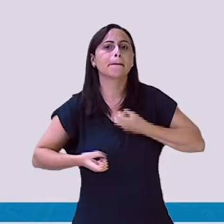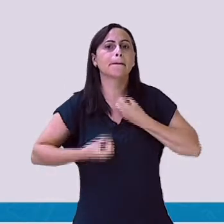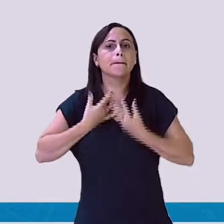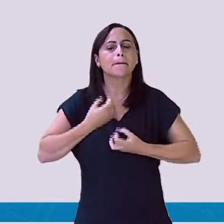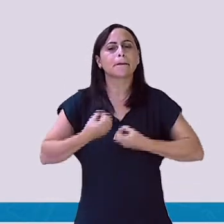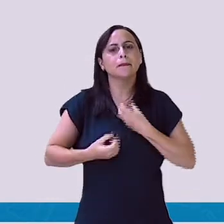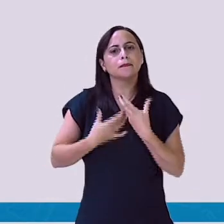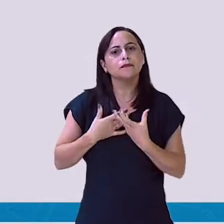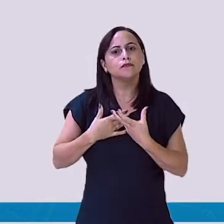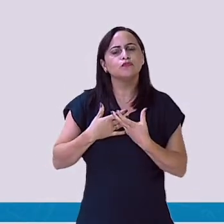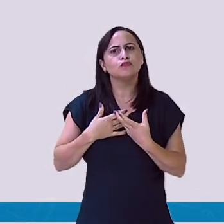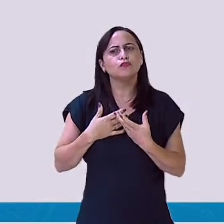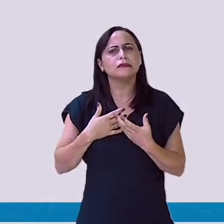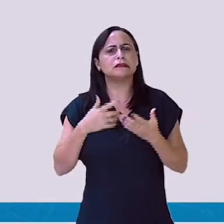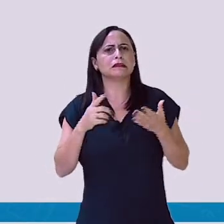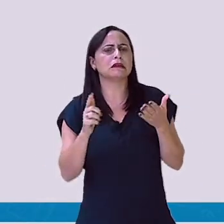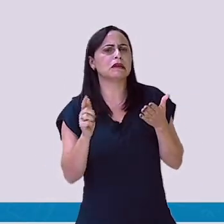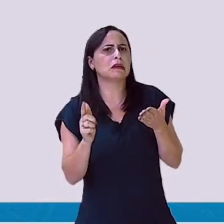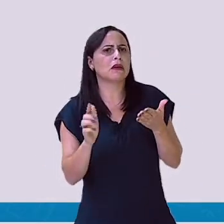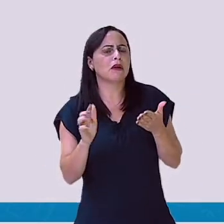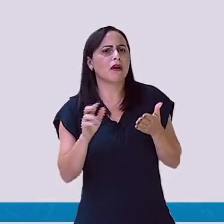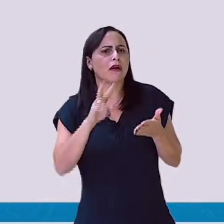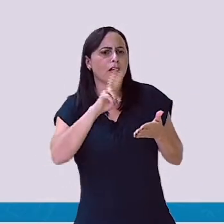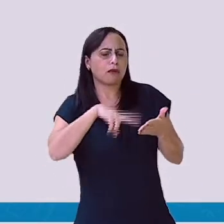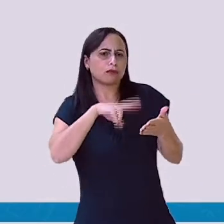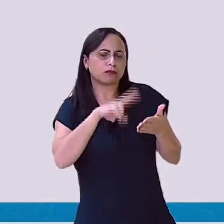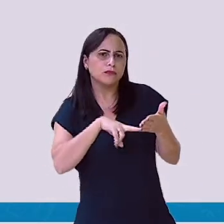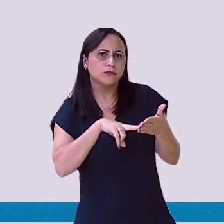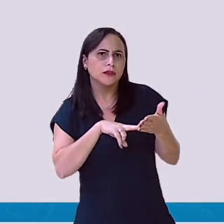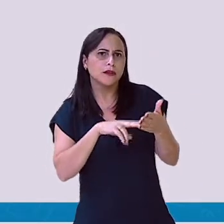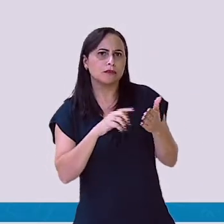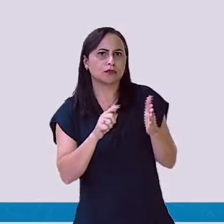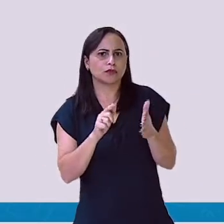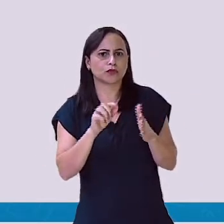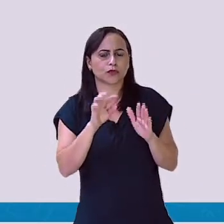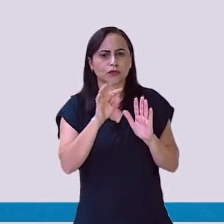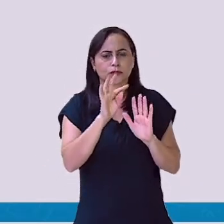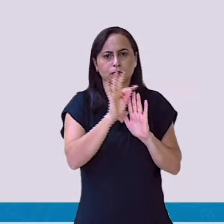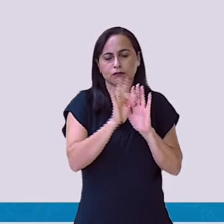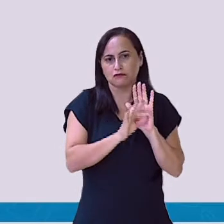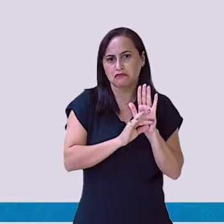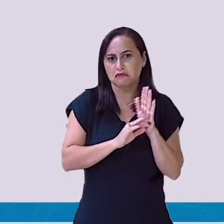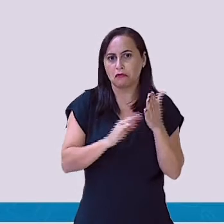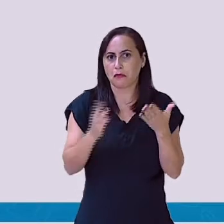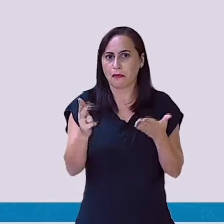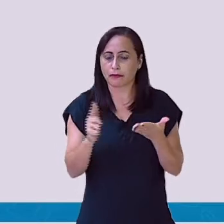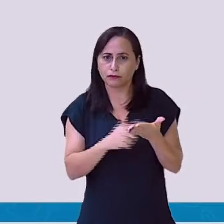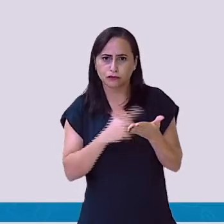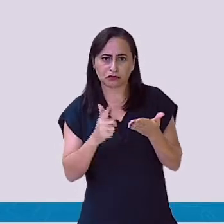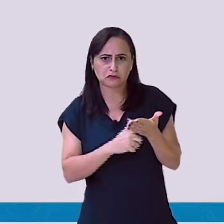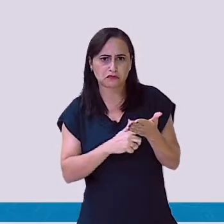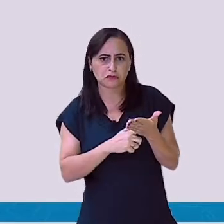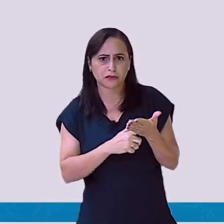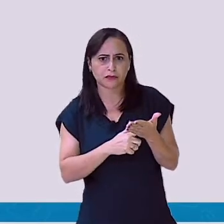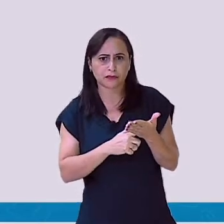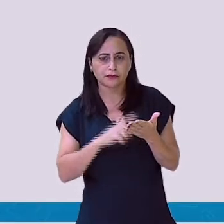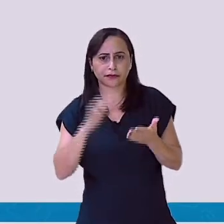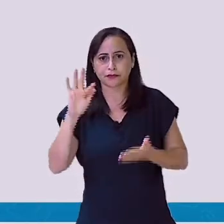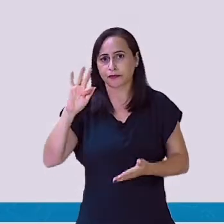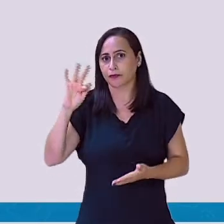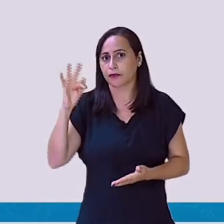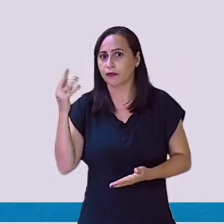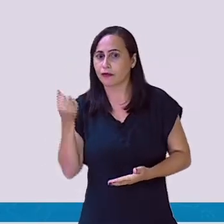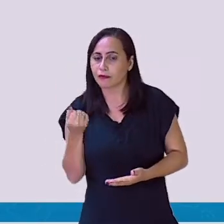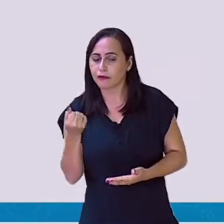texto jornalístico? É uma fábula ou é uma crônica? É uma crônica, né? Inclusive, na